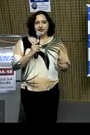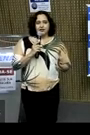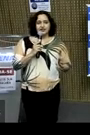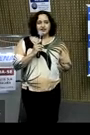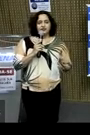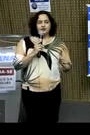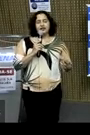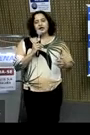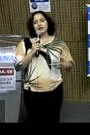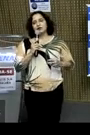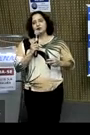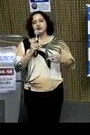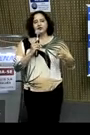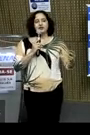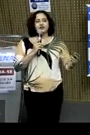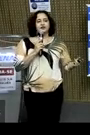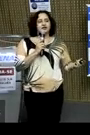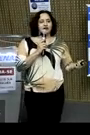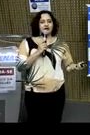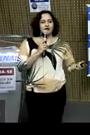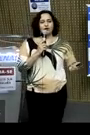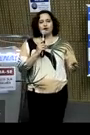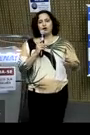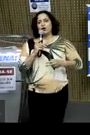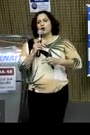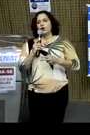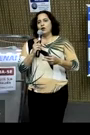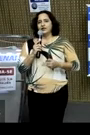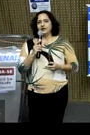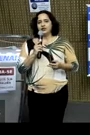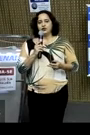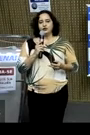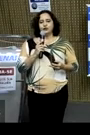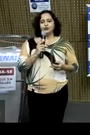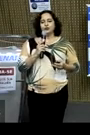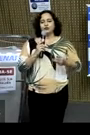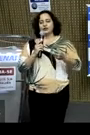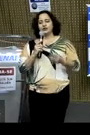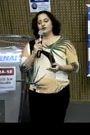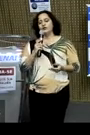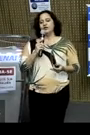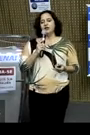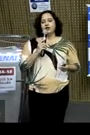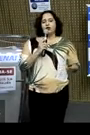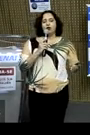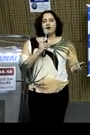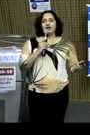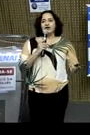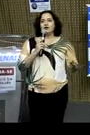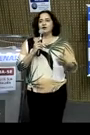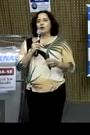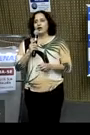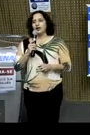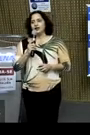fazer a reclamação, ele acaba não conseguindo identificar, ou o atendente da ouvidoria, qual é